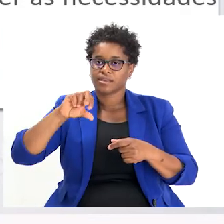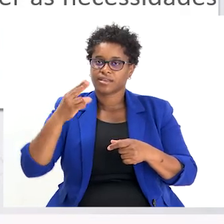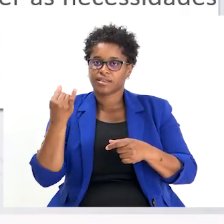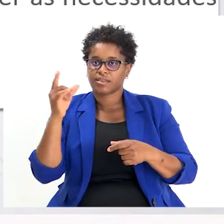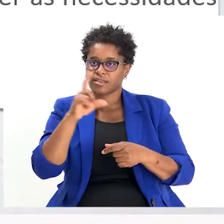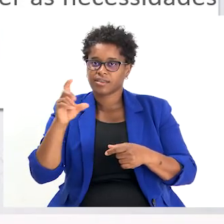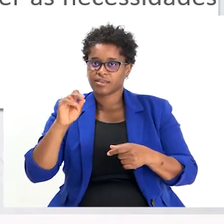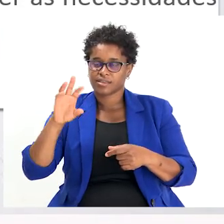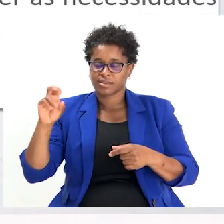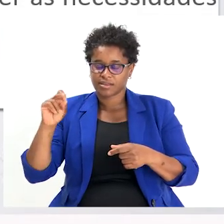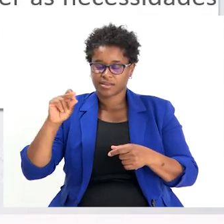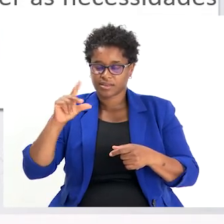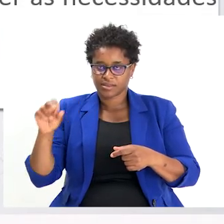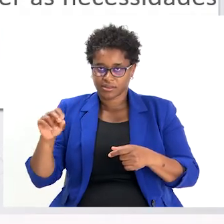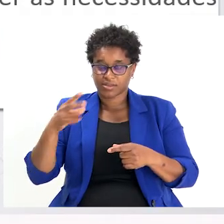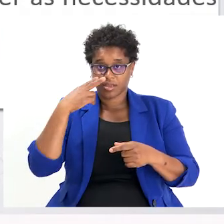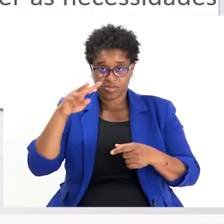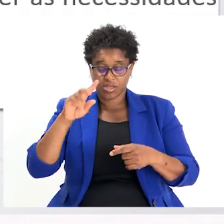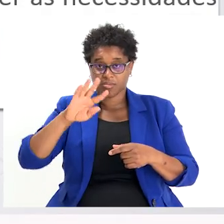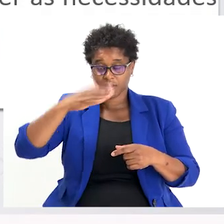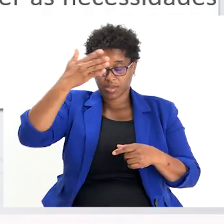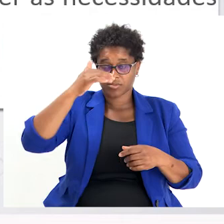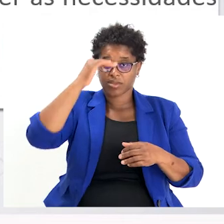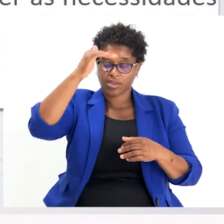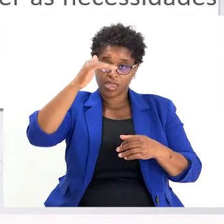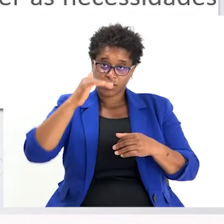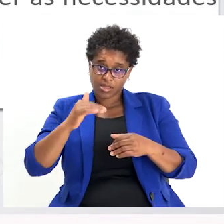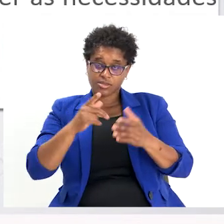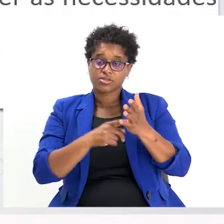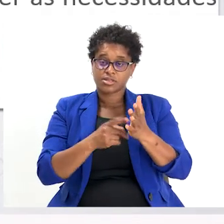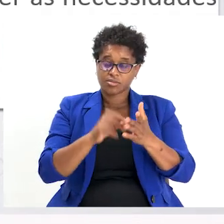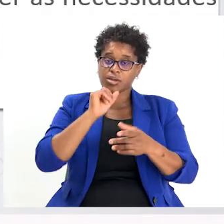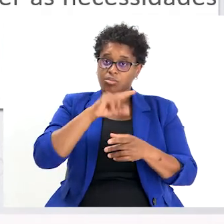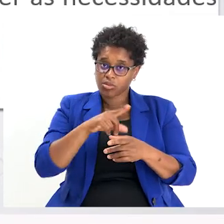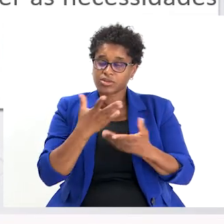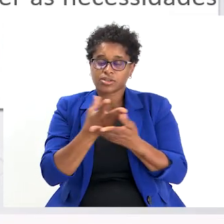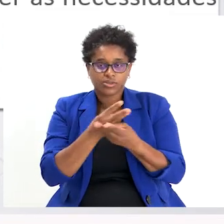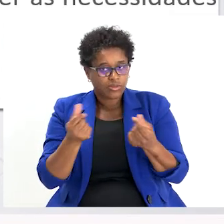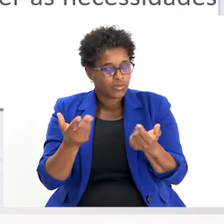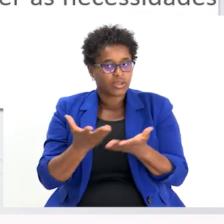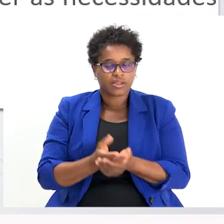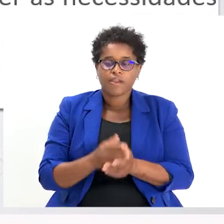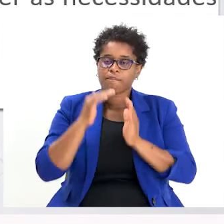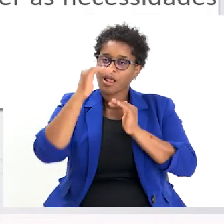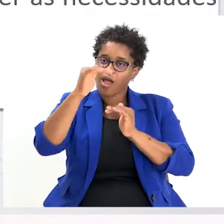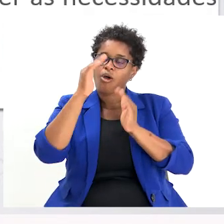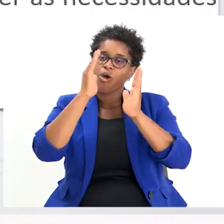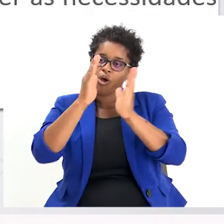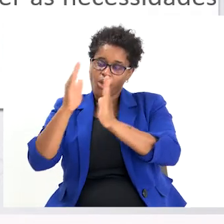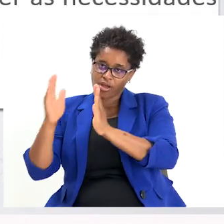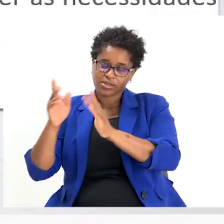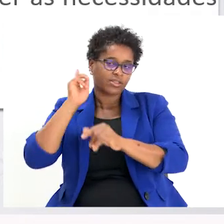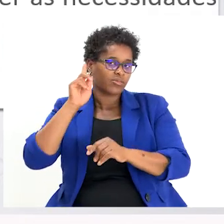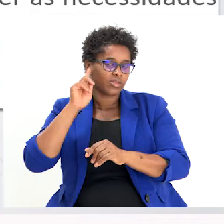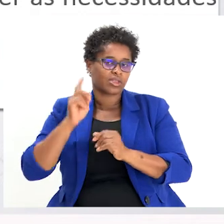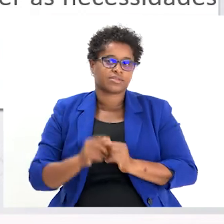temos que hierarquizar as necessidades para poder satisfazê-las pela ordem da